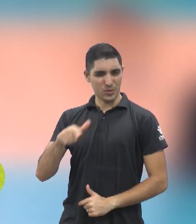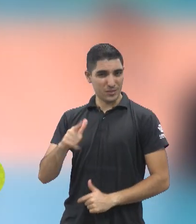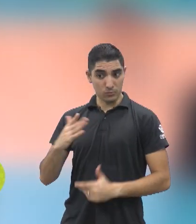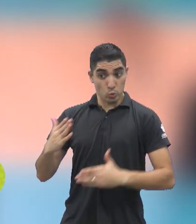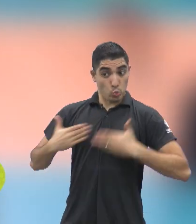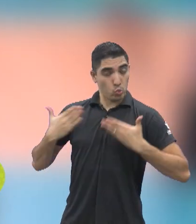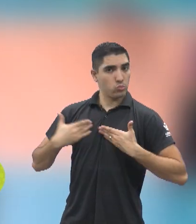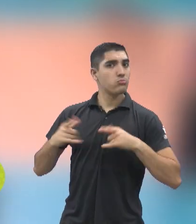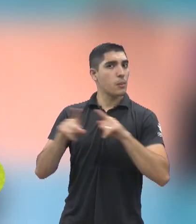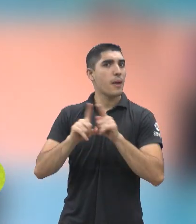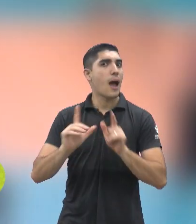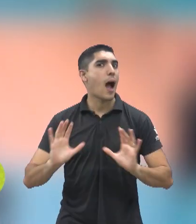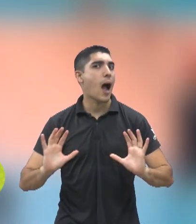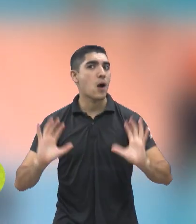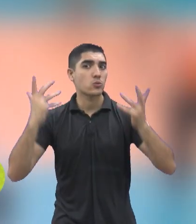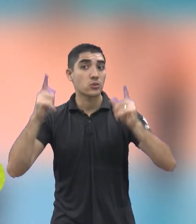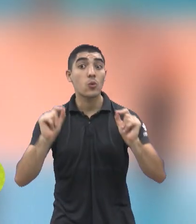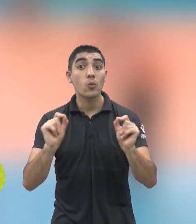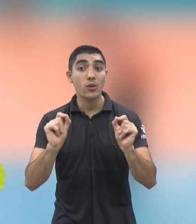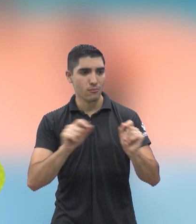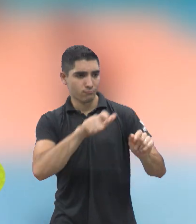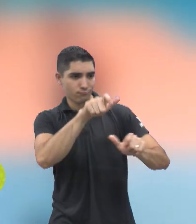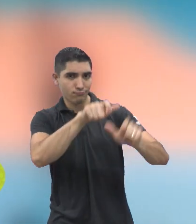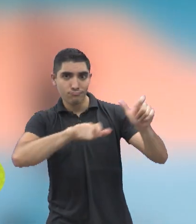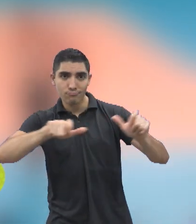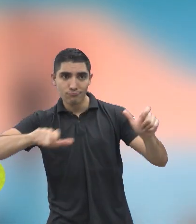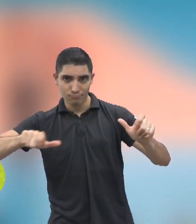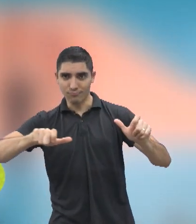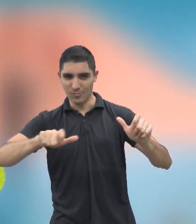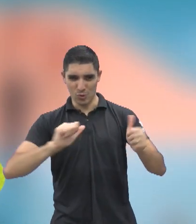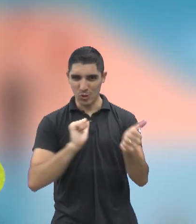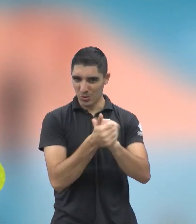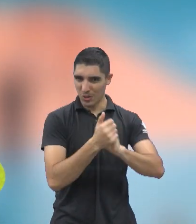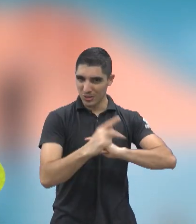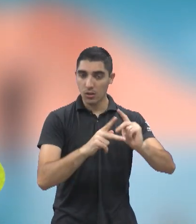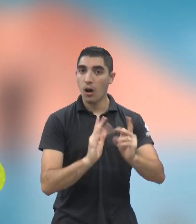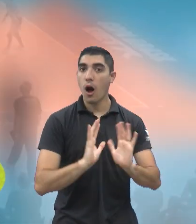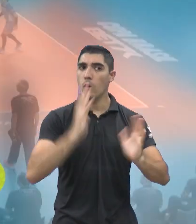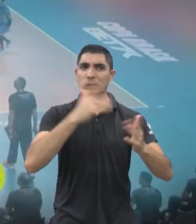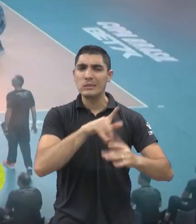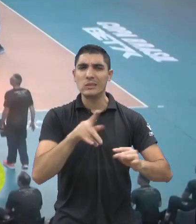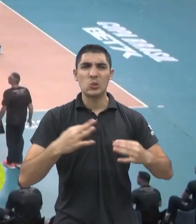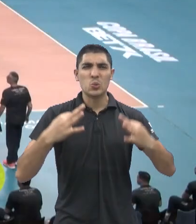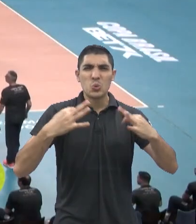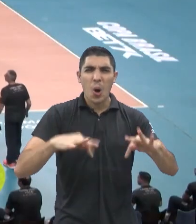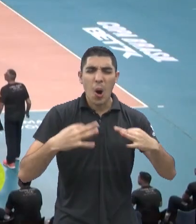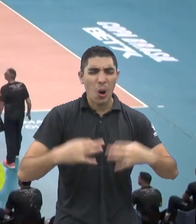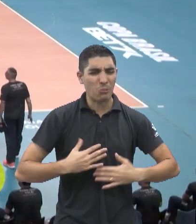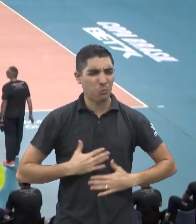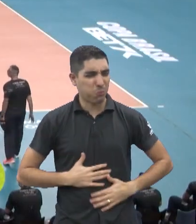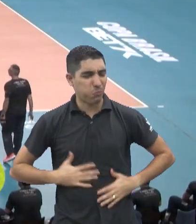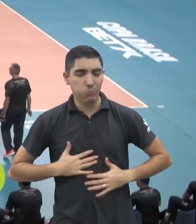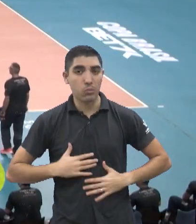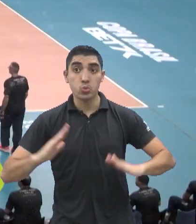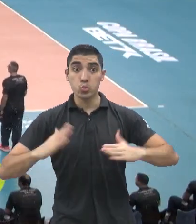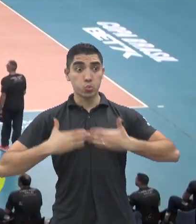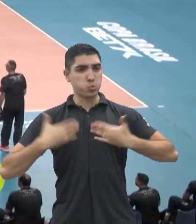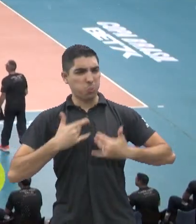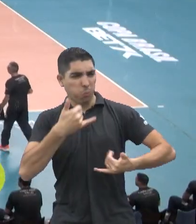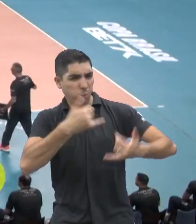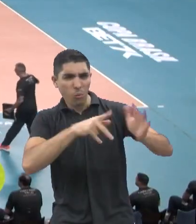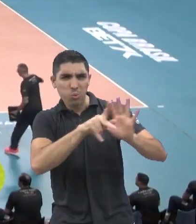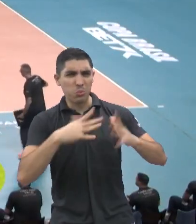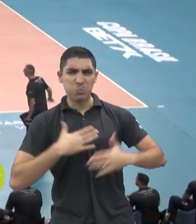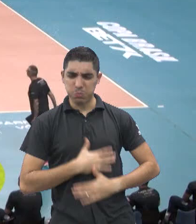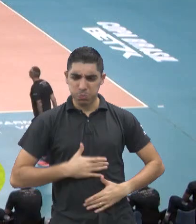popular piriri, em pelo menos metade do elenco joseense, obrigou o adiamento da partida eliminatória contra o Campinas para o